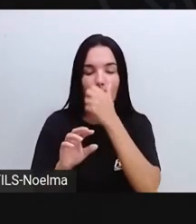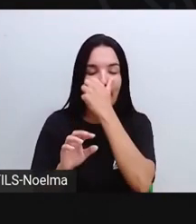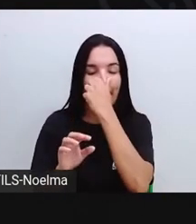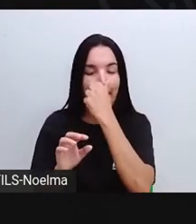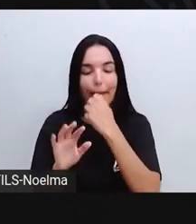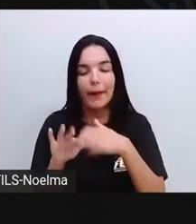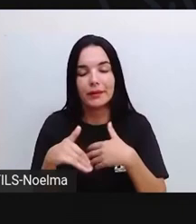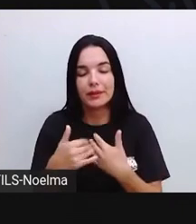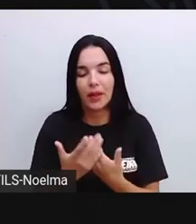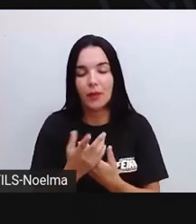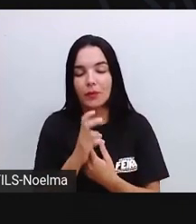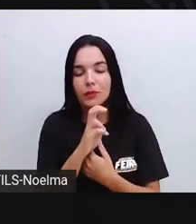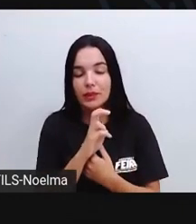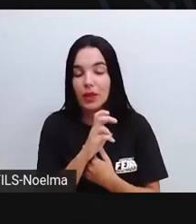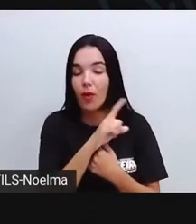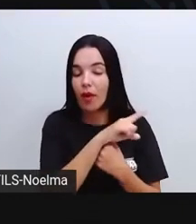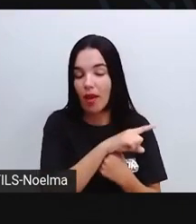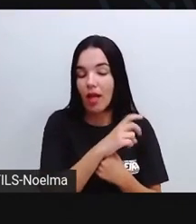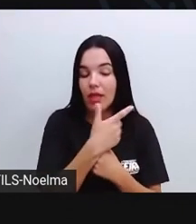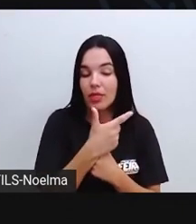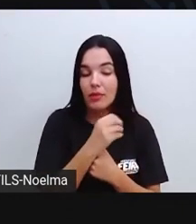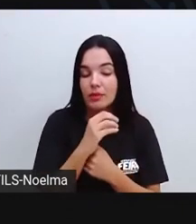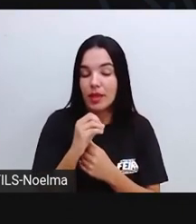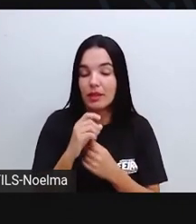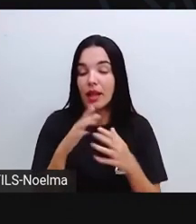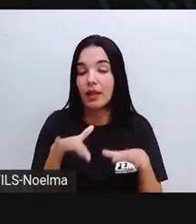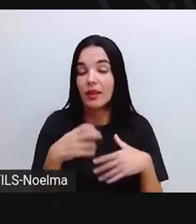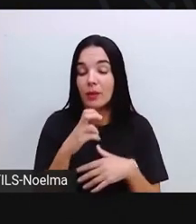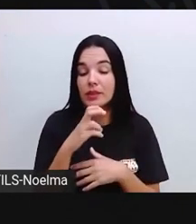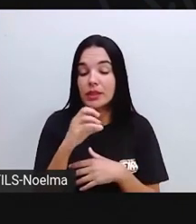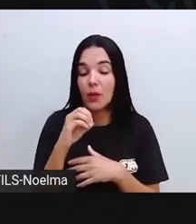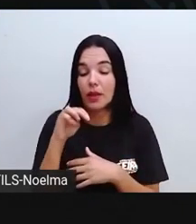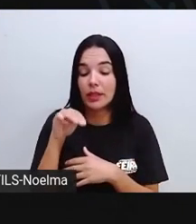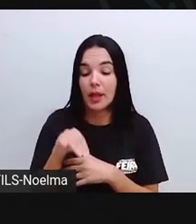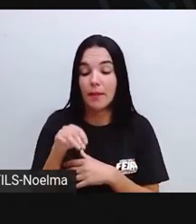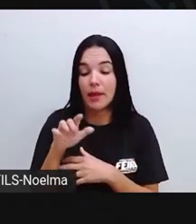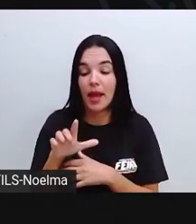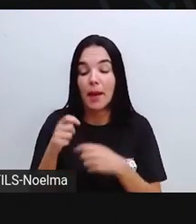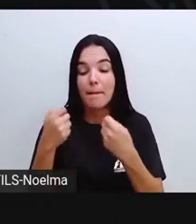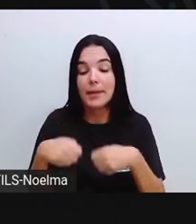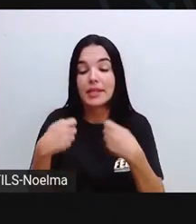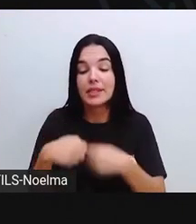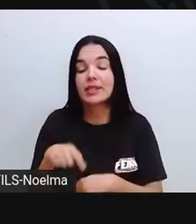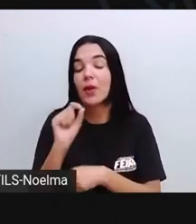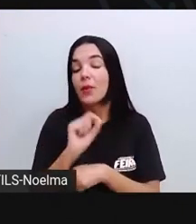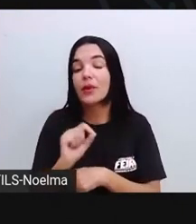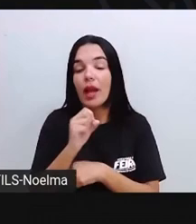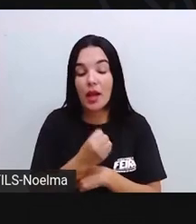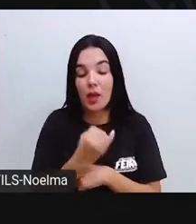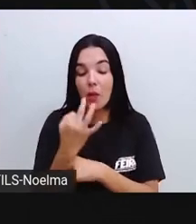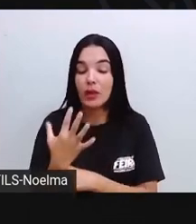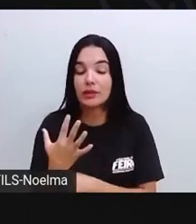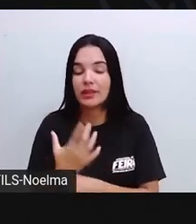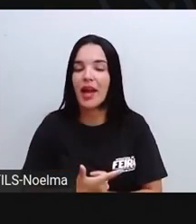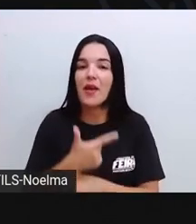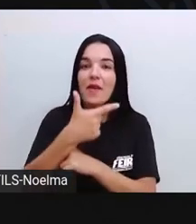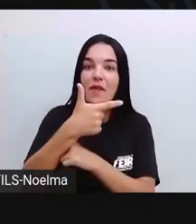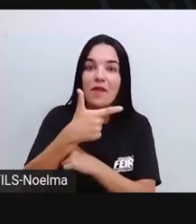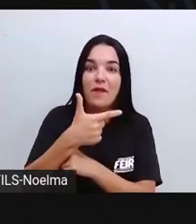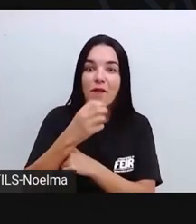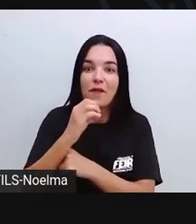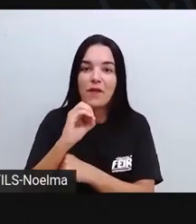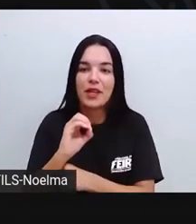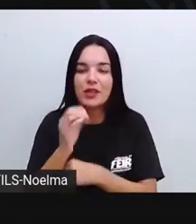usamos ali 5, o de 50 ml, nós precisaríamos, neste caso, de 20